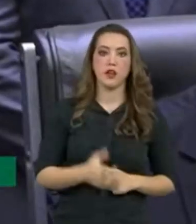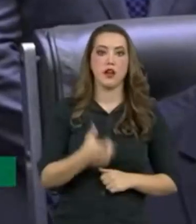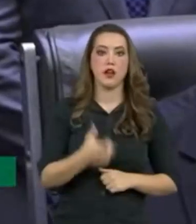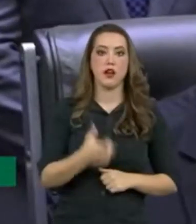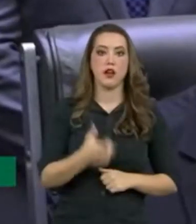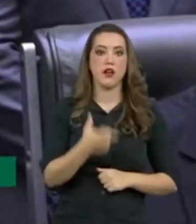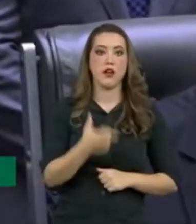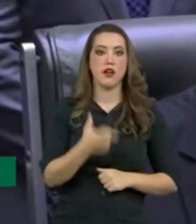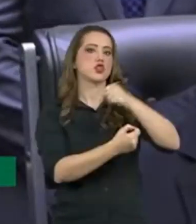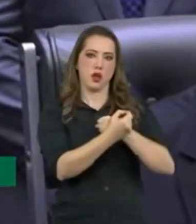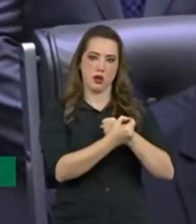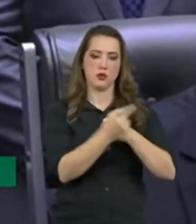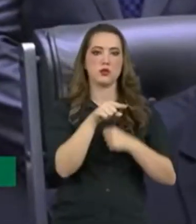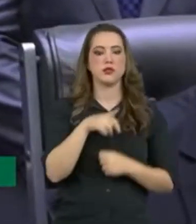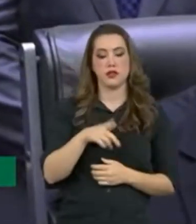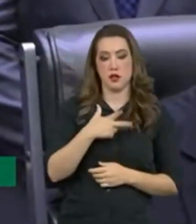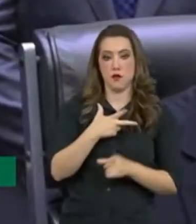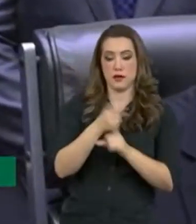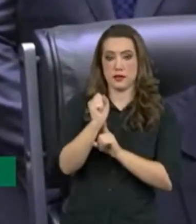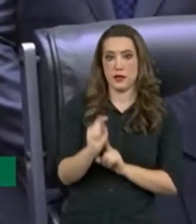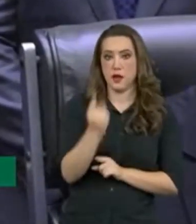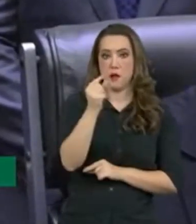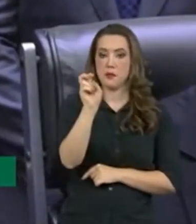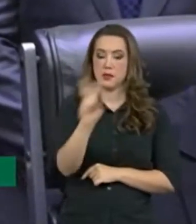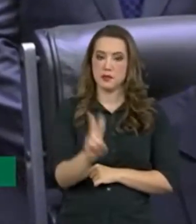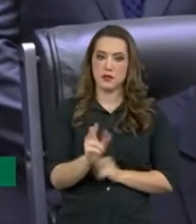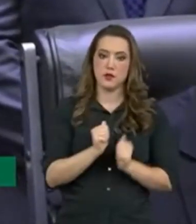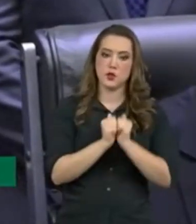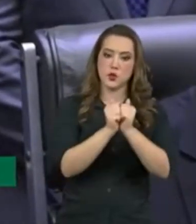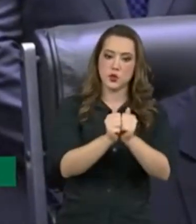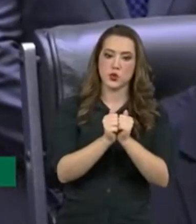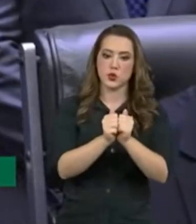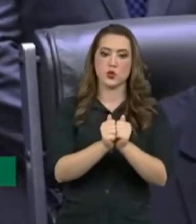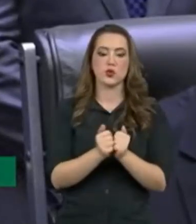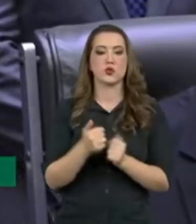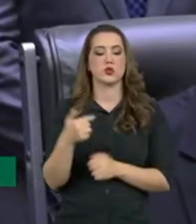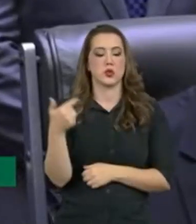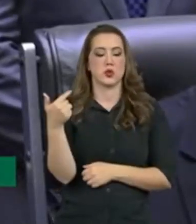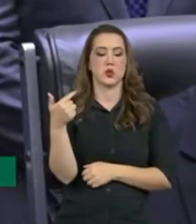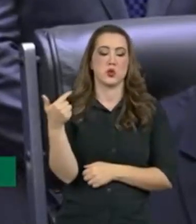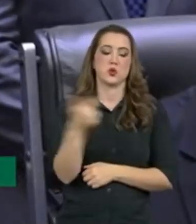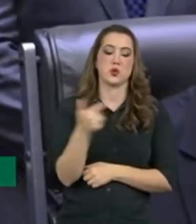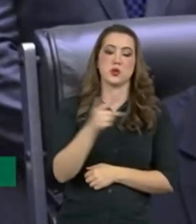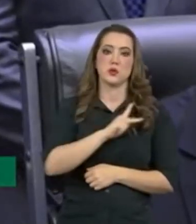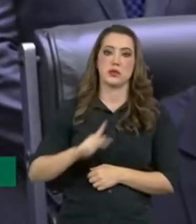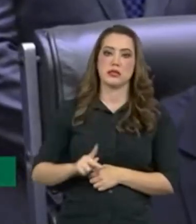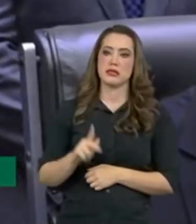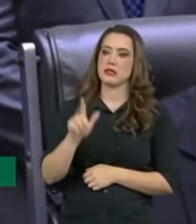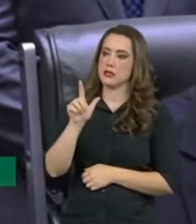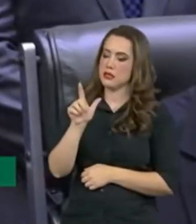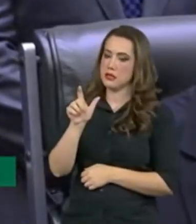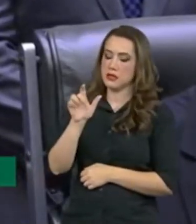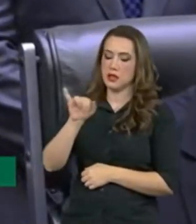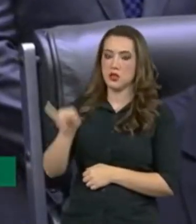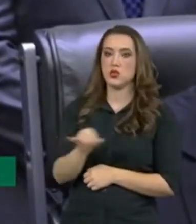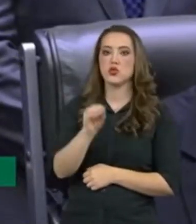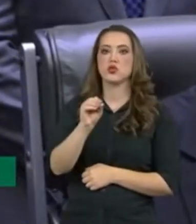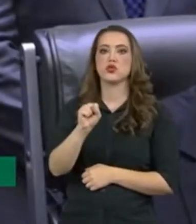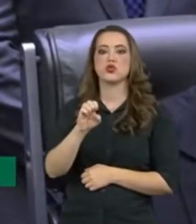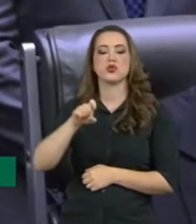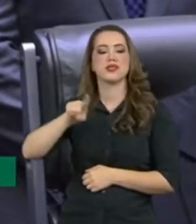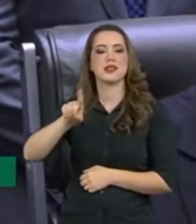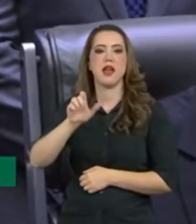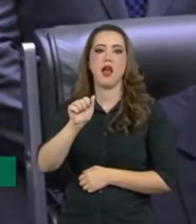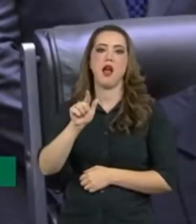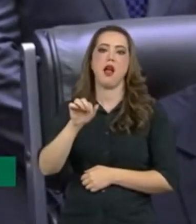quando fui eleito presidente pela primeira vez, ao lado do companheiro vice-presidente José Alencar, iniciei o discurso de posse